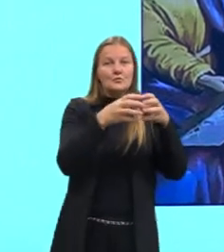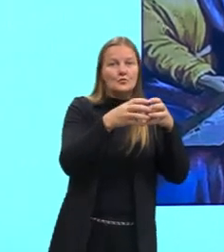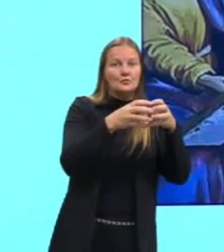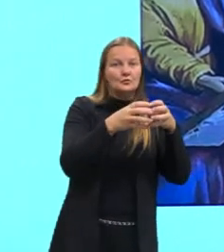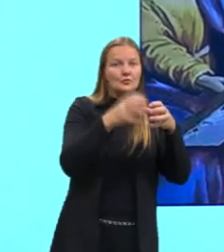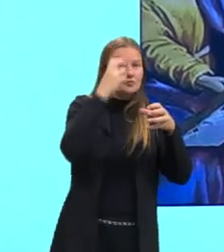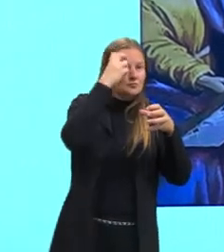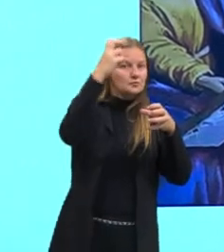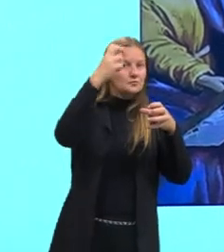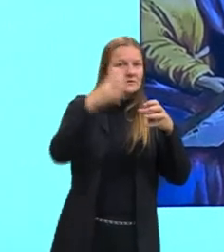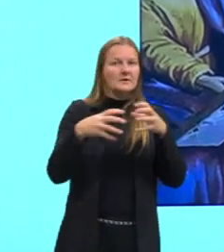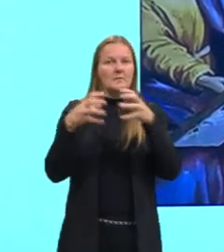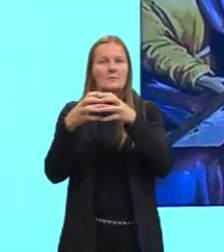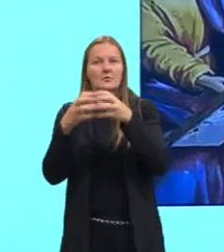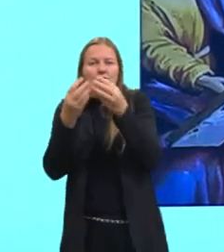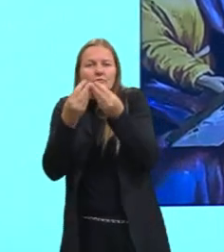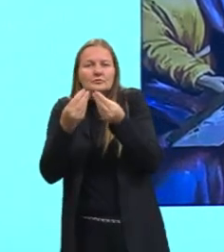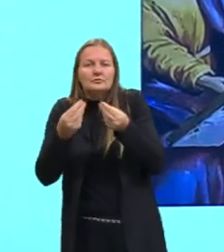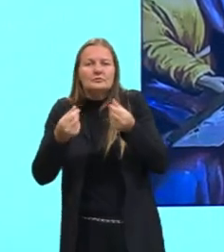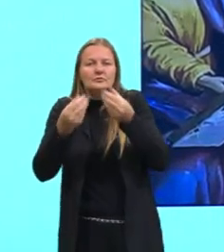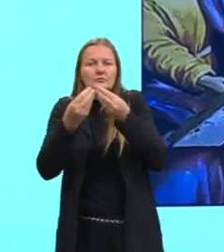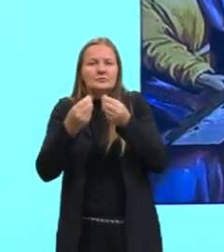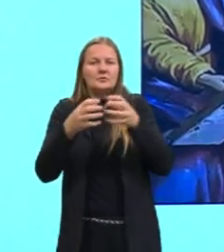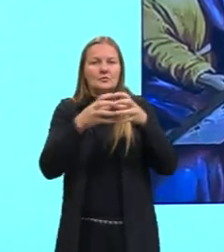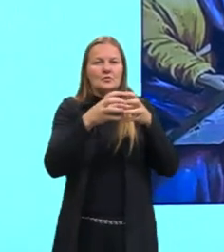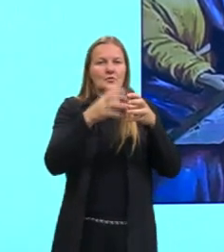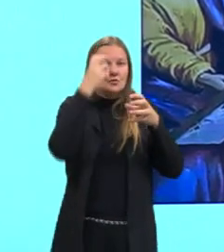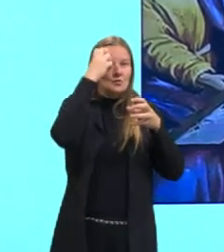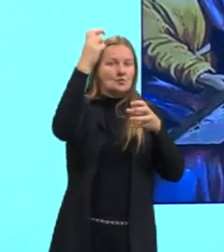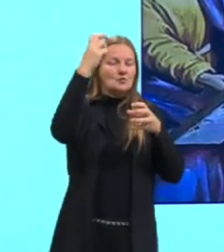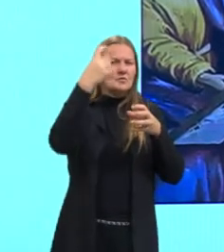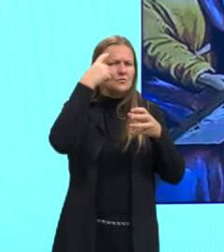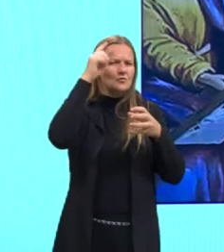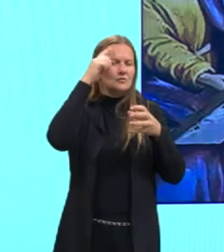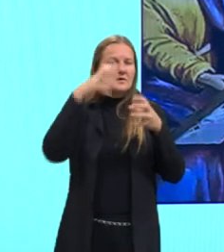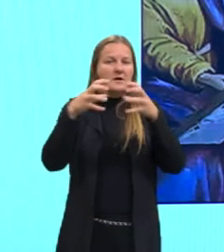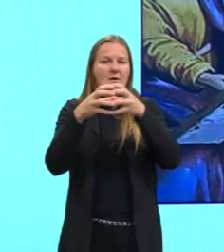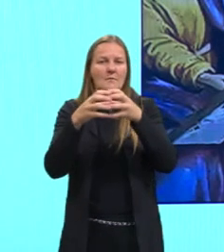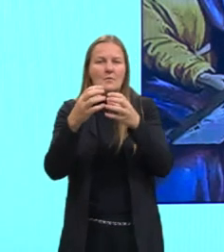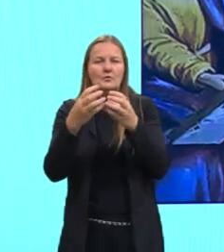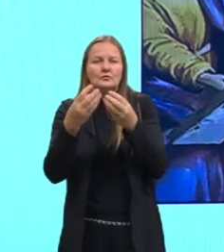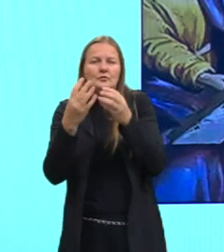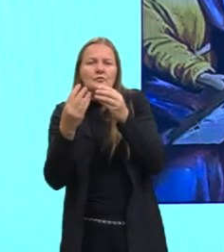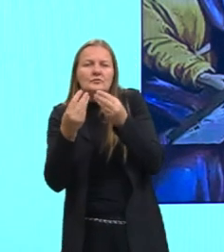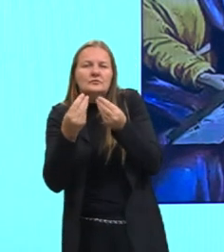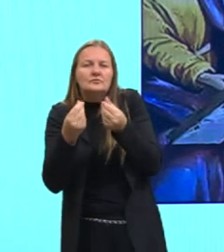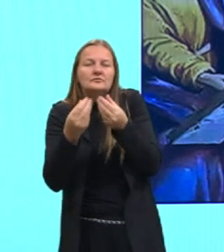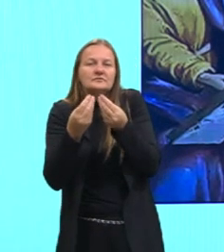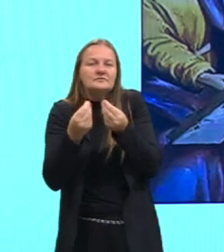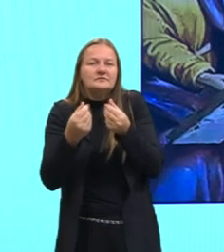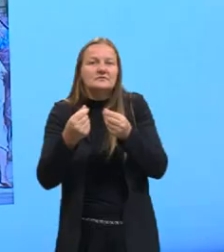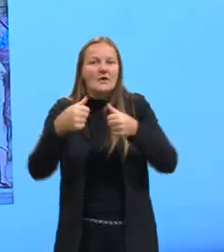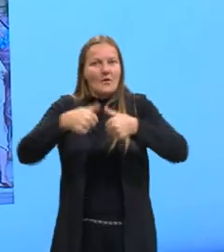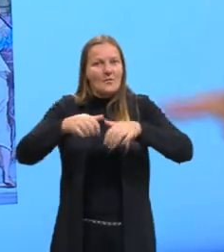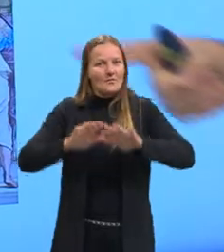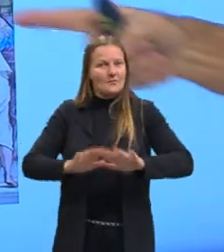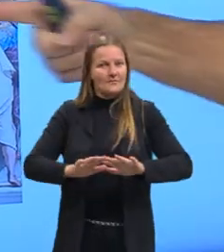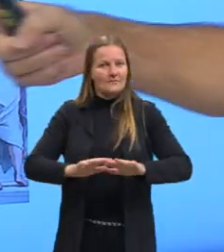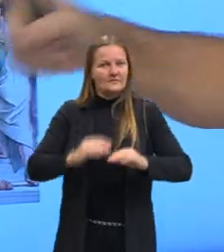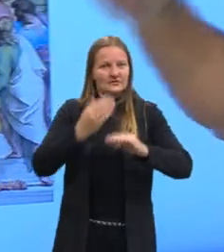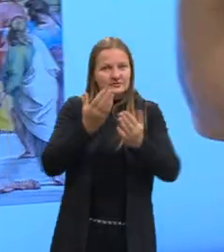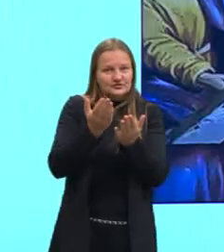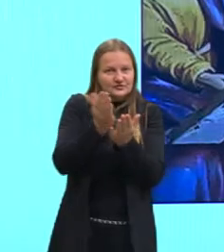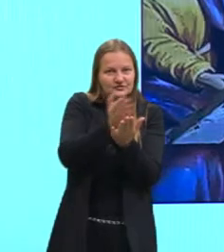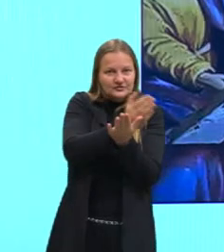né o mundo inteligível estaria no outro no outro universo e o mundo sensível esse mundo que teria que então logicamente